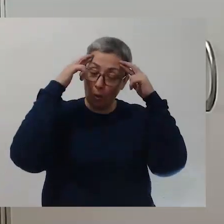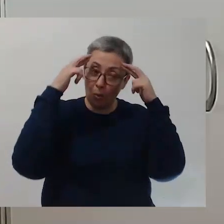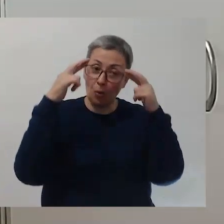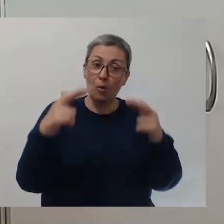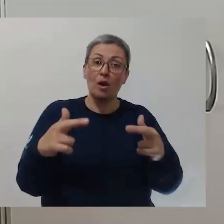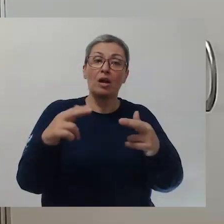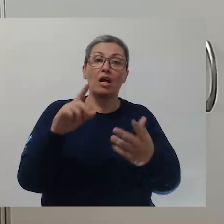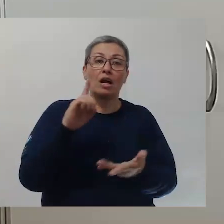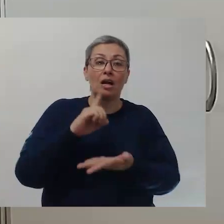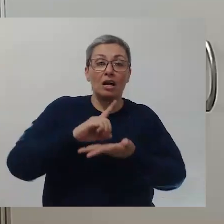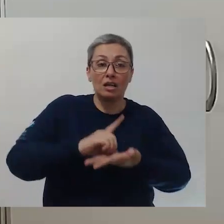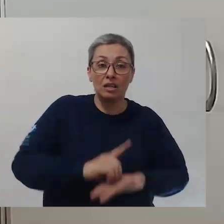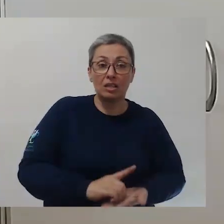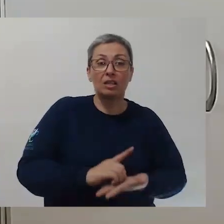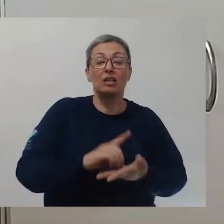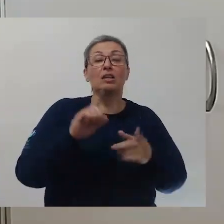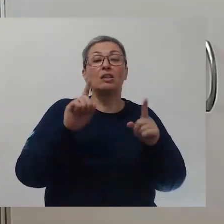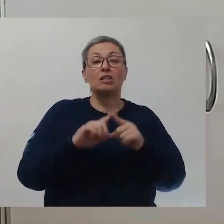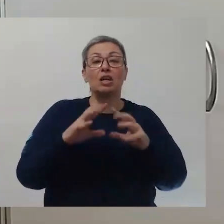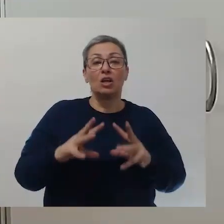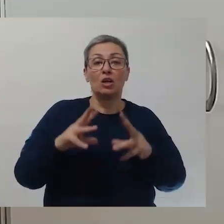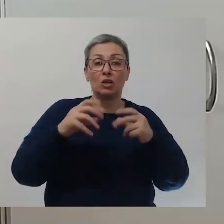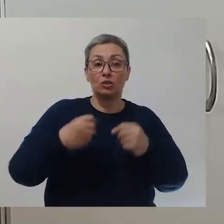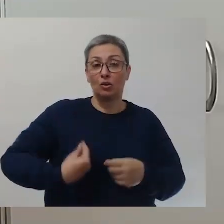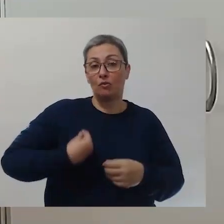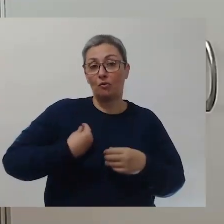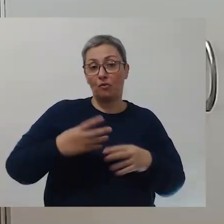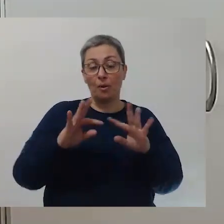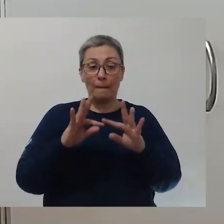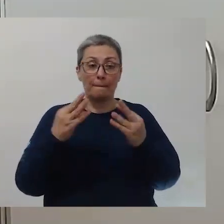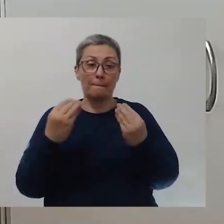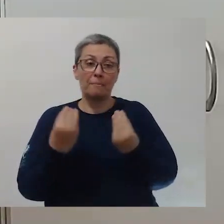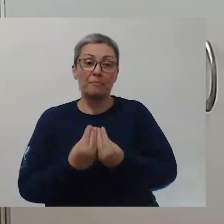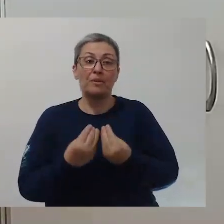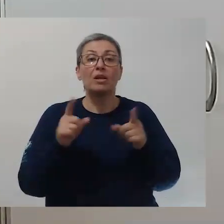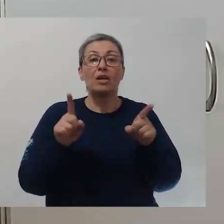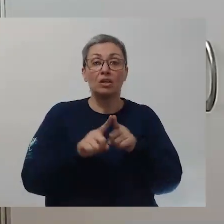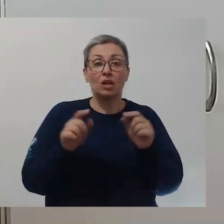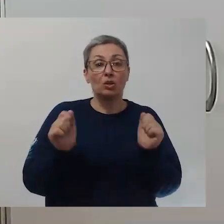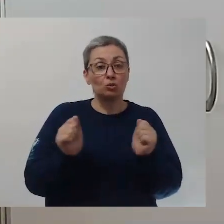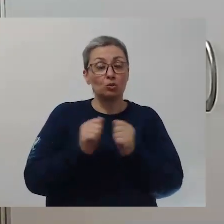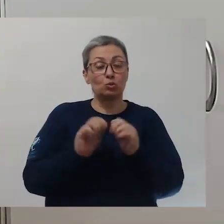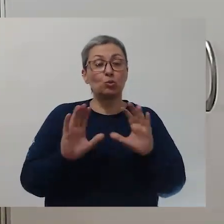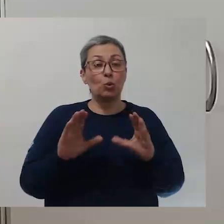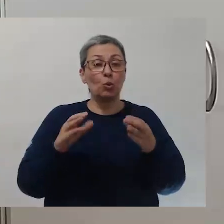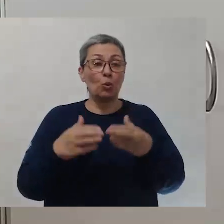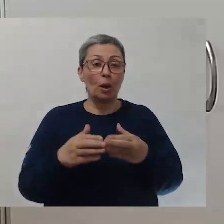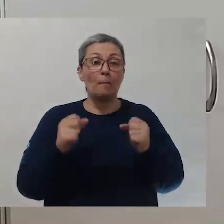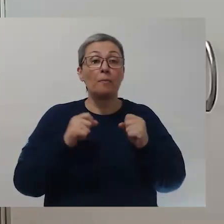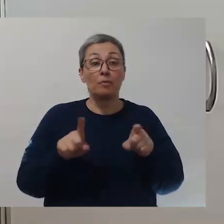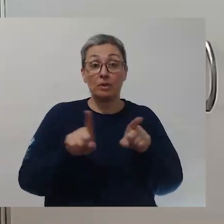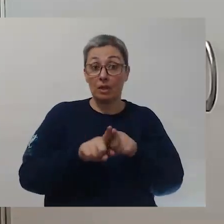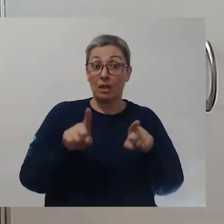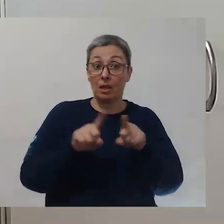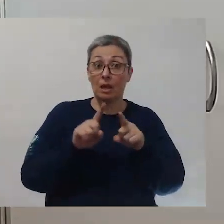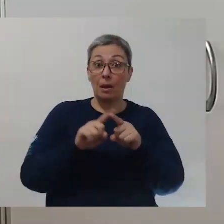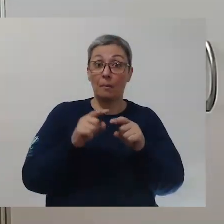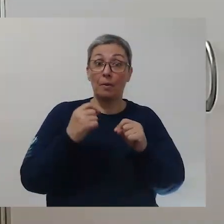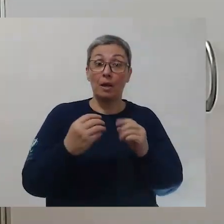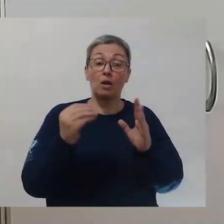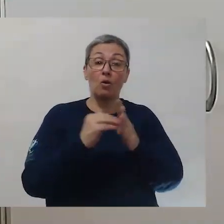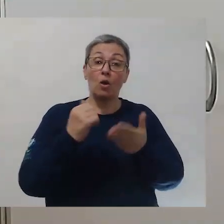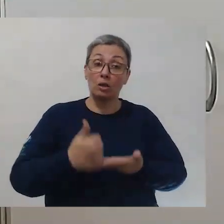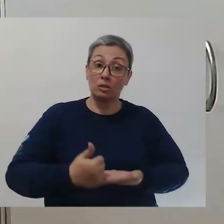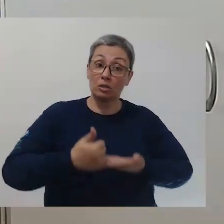à liberdade e à convivência familiar e comunitária, além de colocá-los a